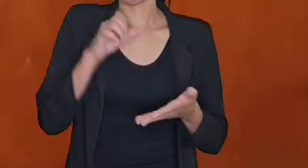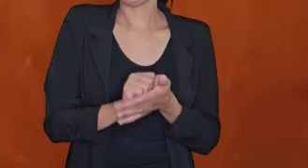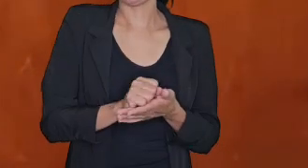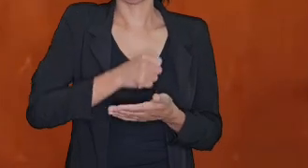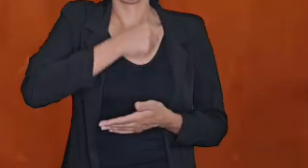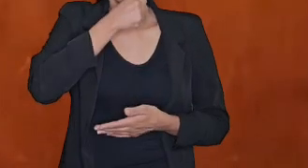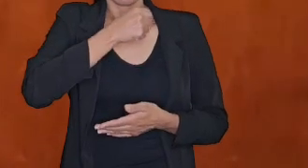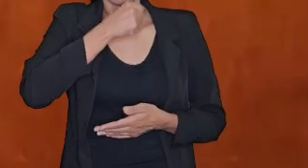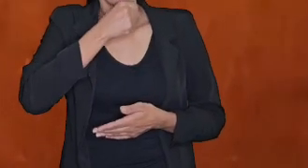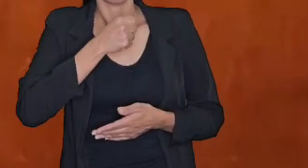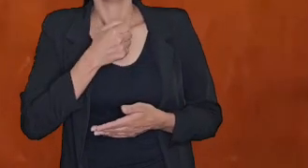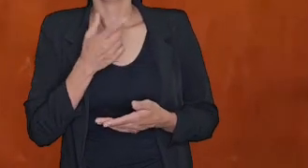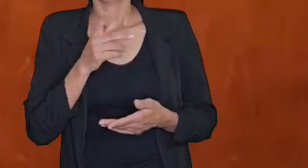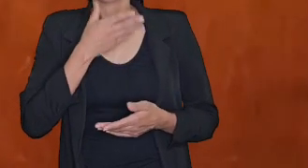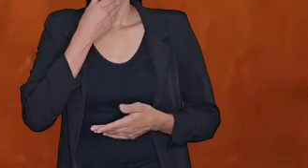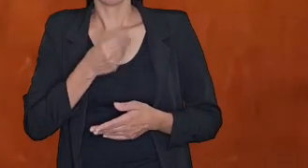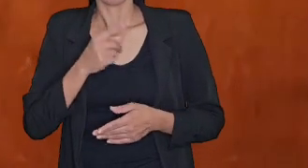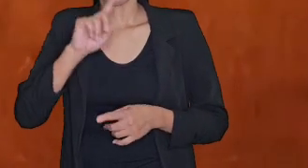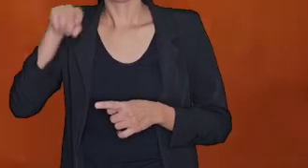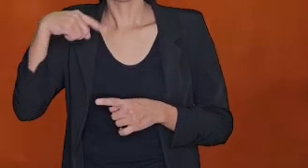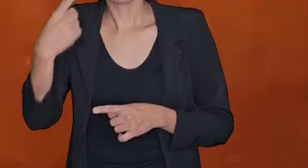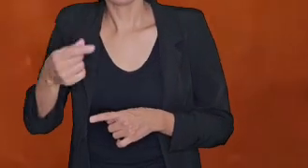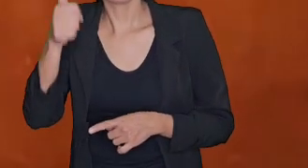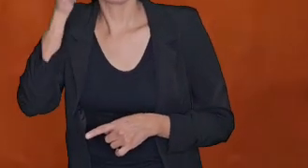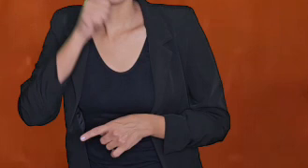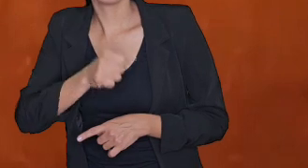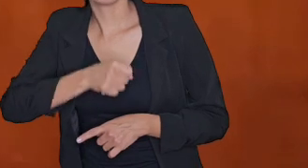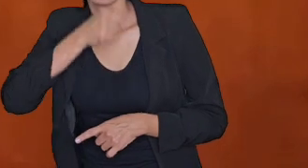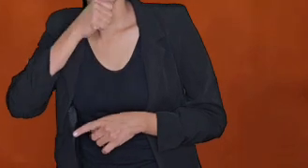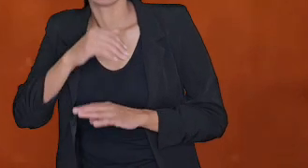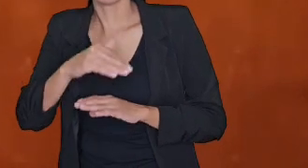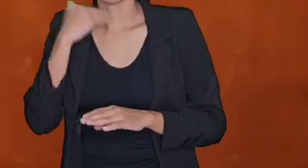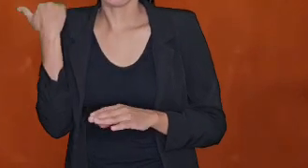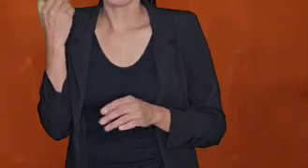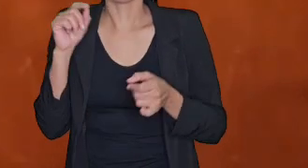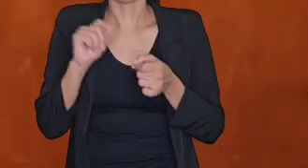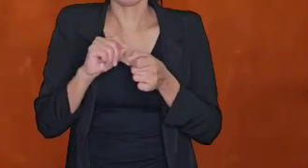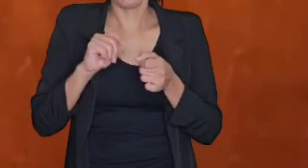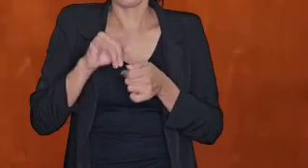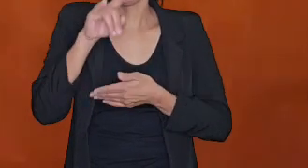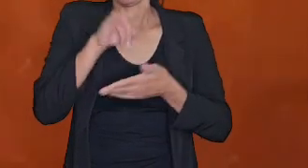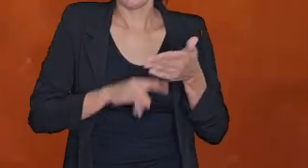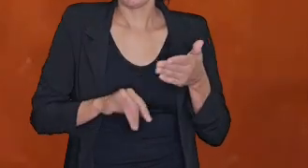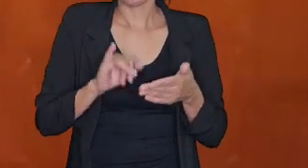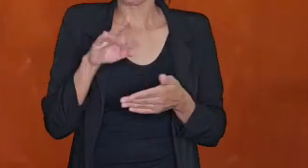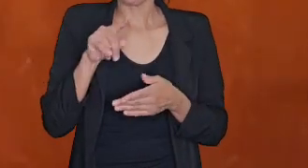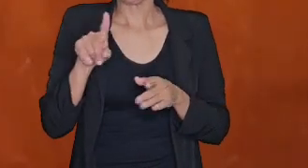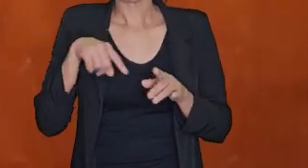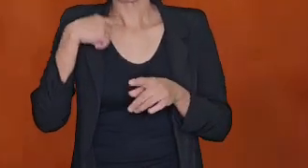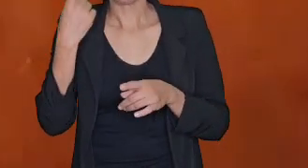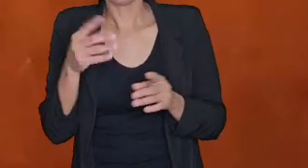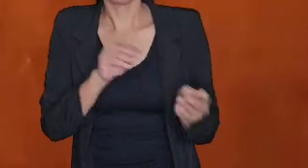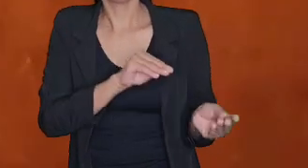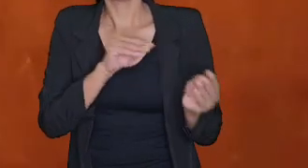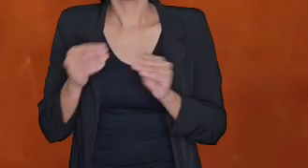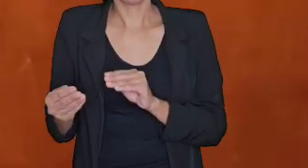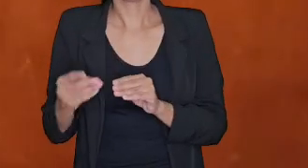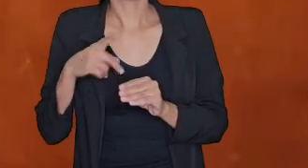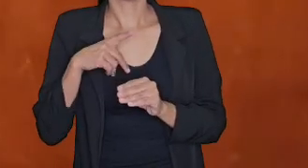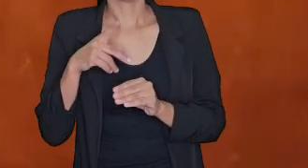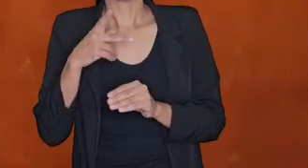não, nós não meu pai não registrou o inventário do meu avô, daí veio o falecimento da minha avó já fazendo inventário